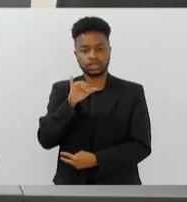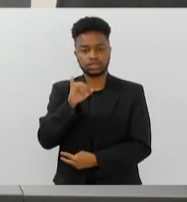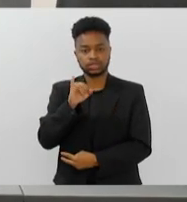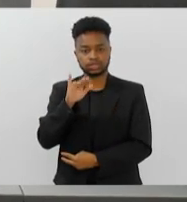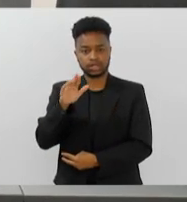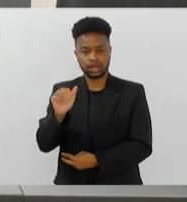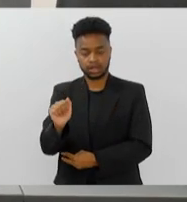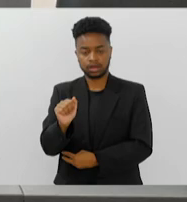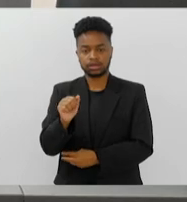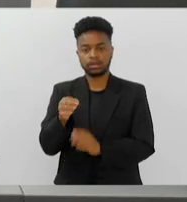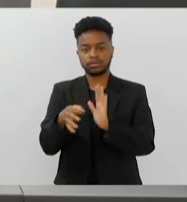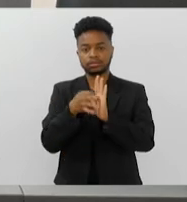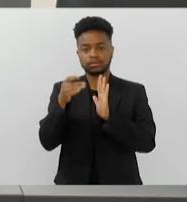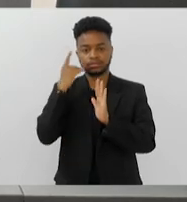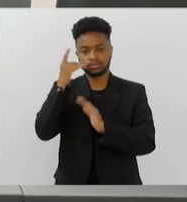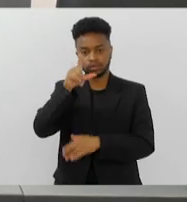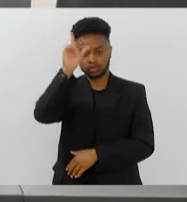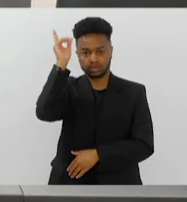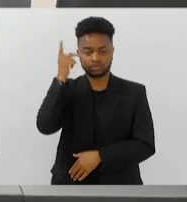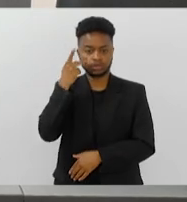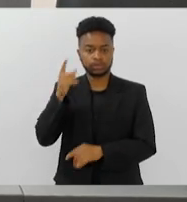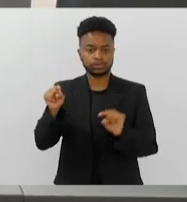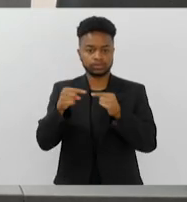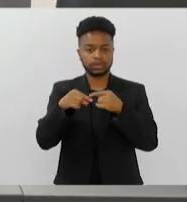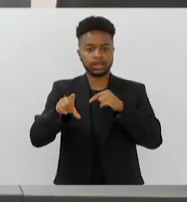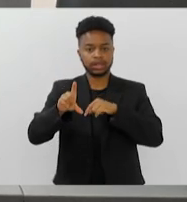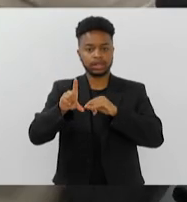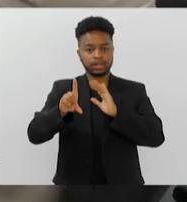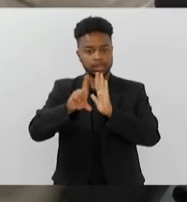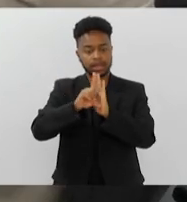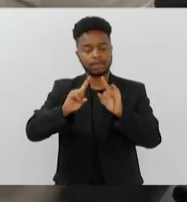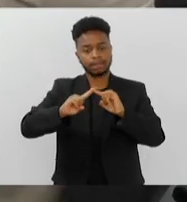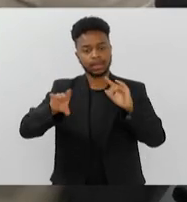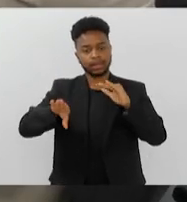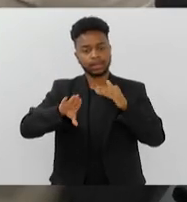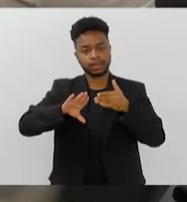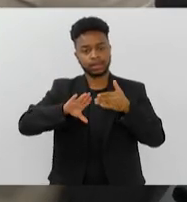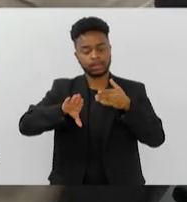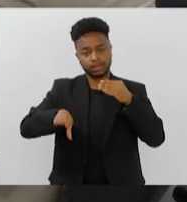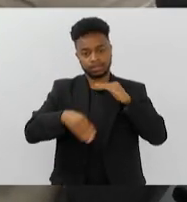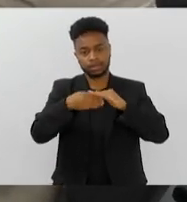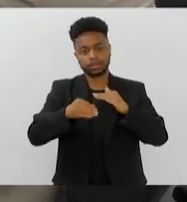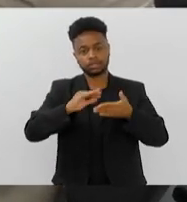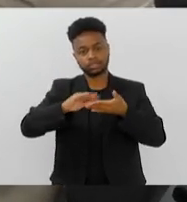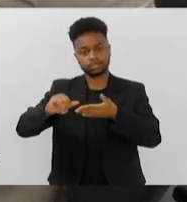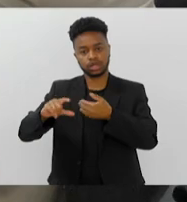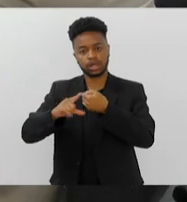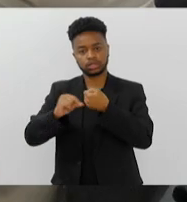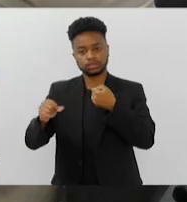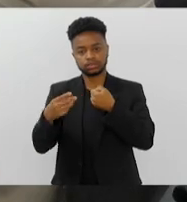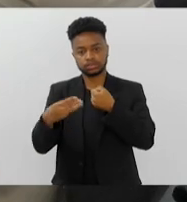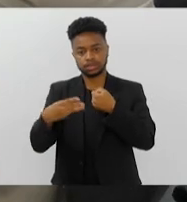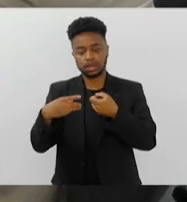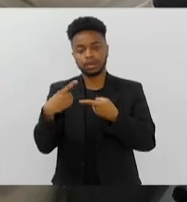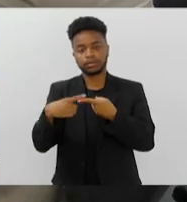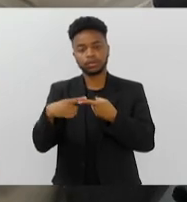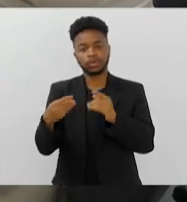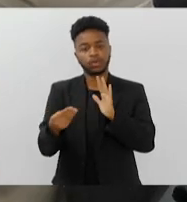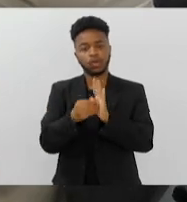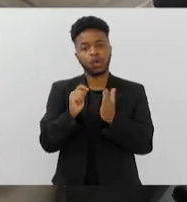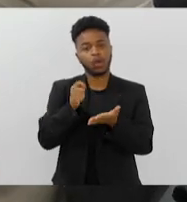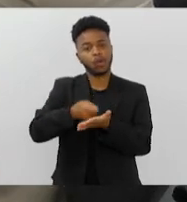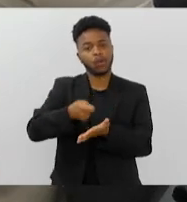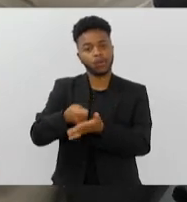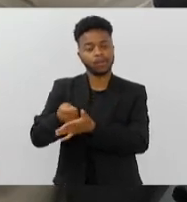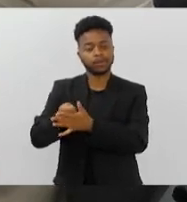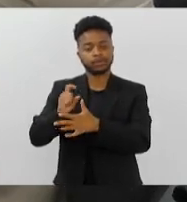Para parecer, deputado Luiz Paulo. É legalidade com emenda suprimindo o artigo 3º, que está estabelecendo obrigação para o